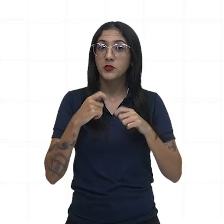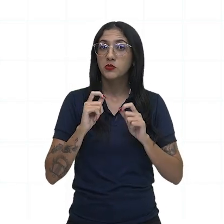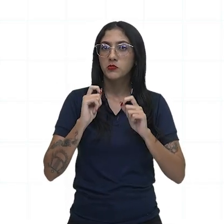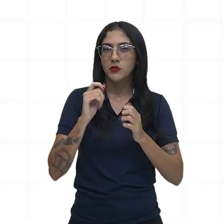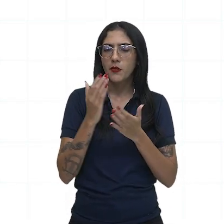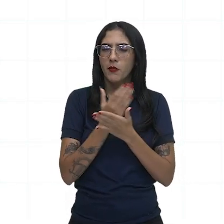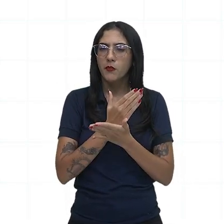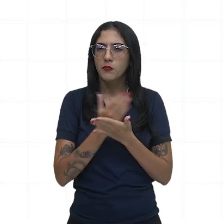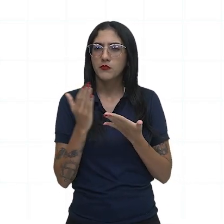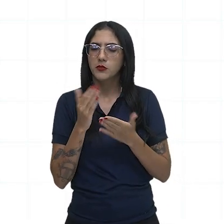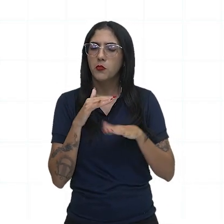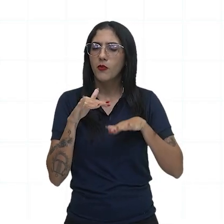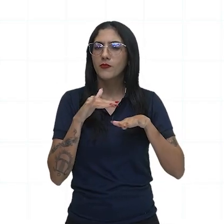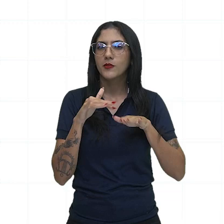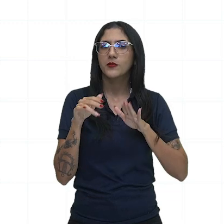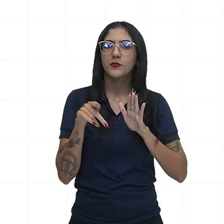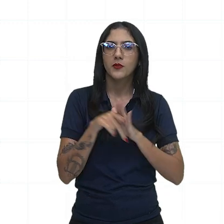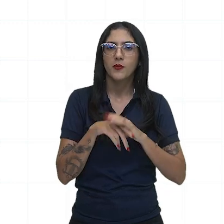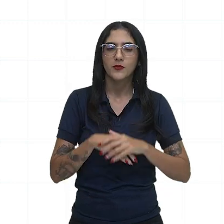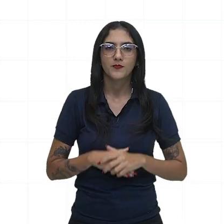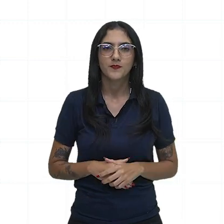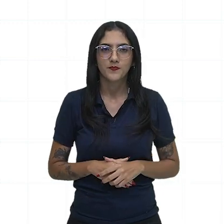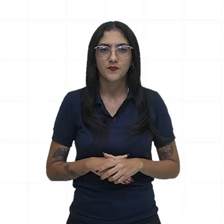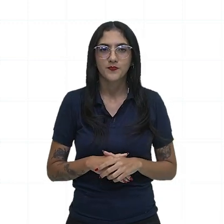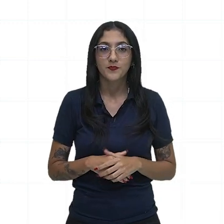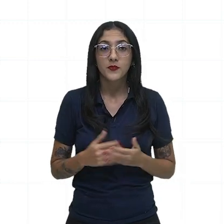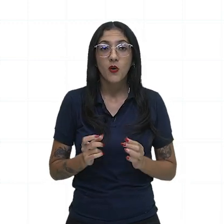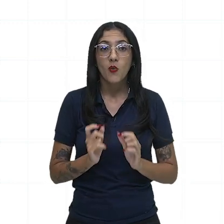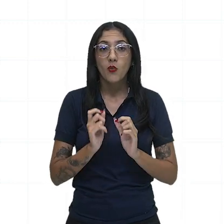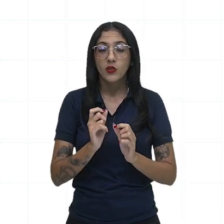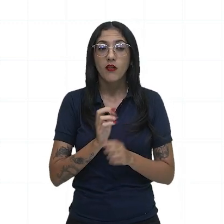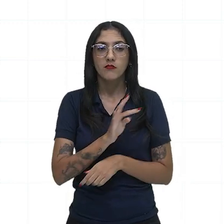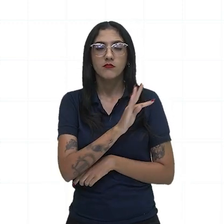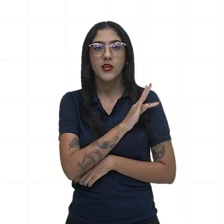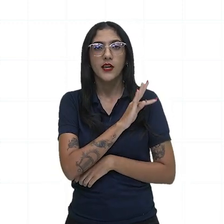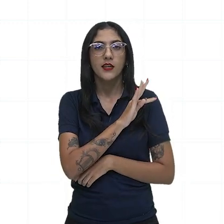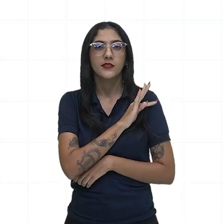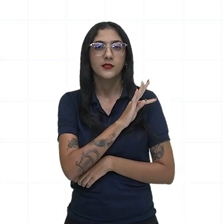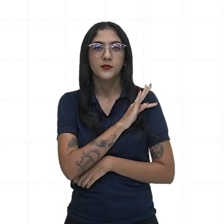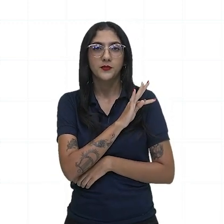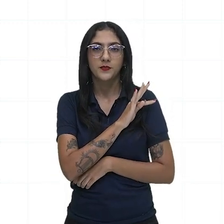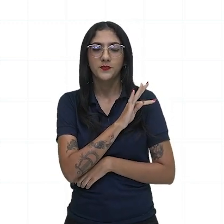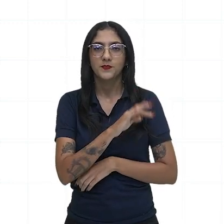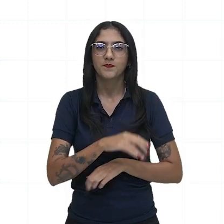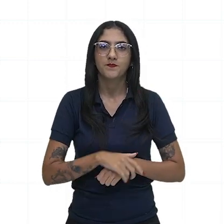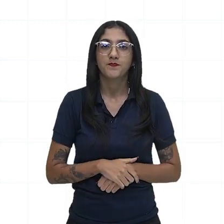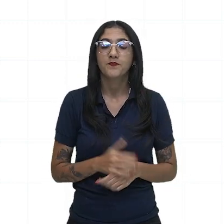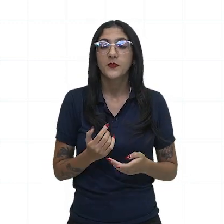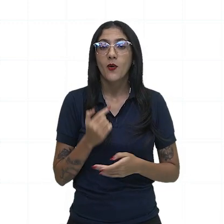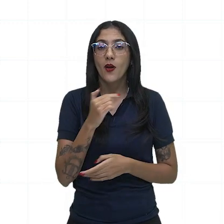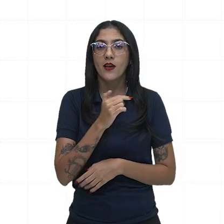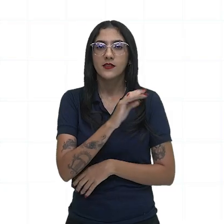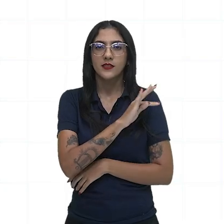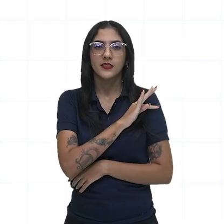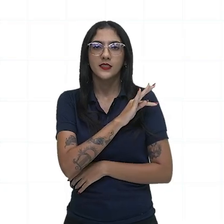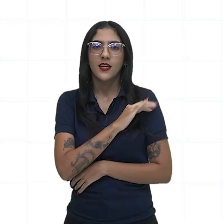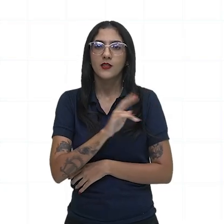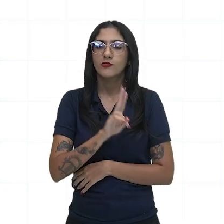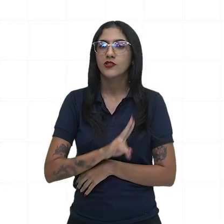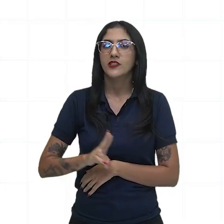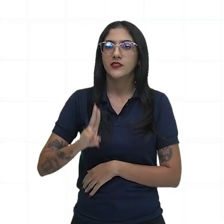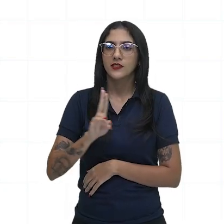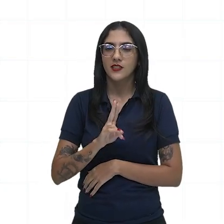dos movimentos, não é mesmo? E a gente chama isso de técnica. As técnicas usadas na